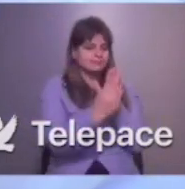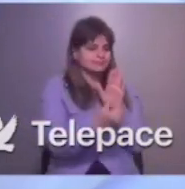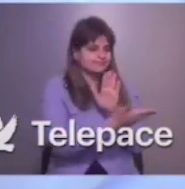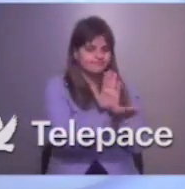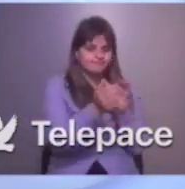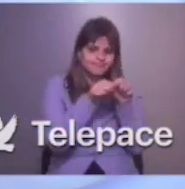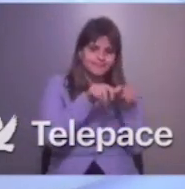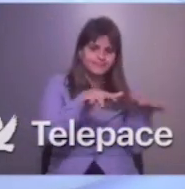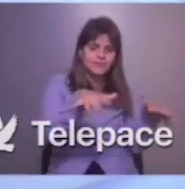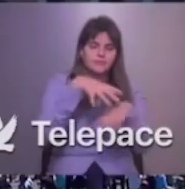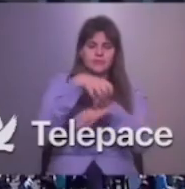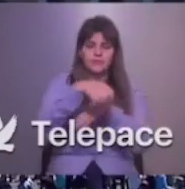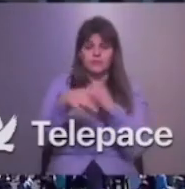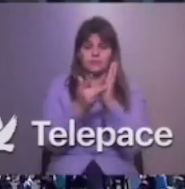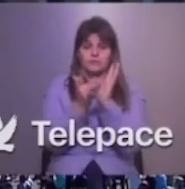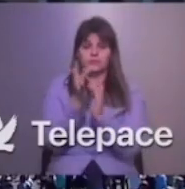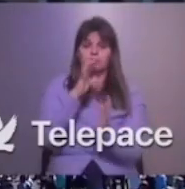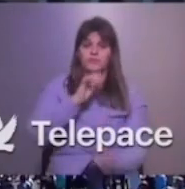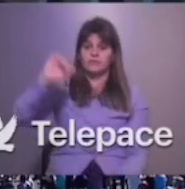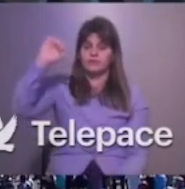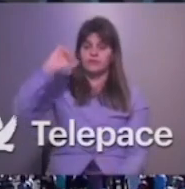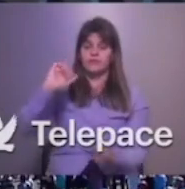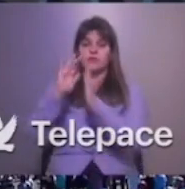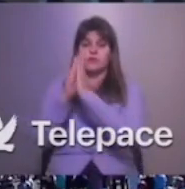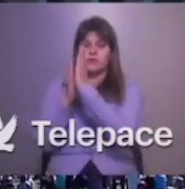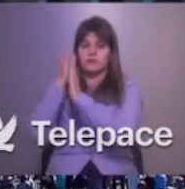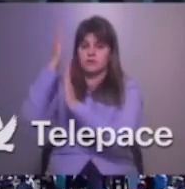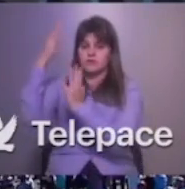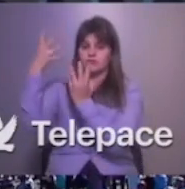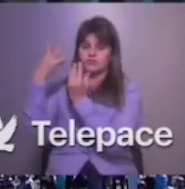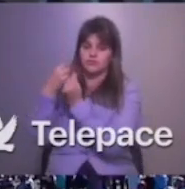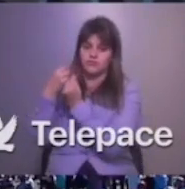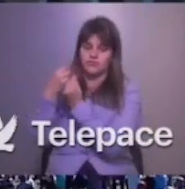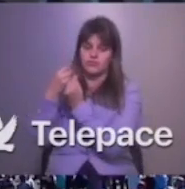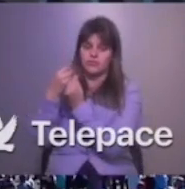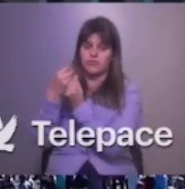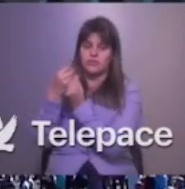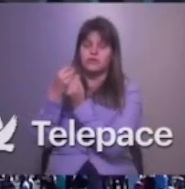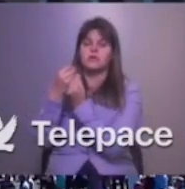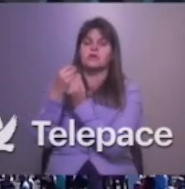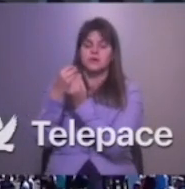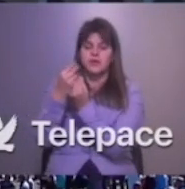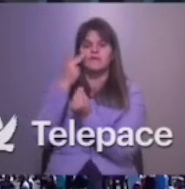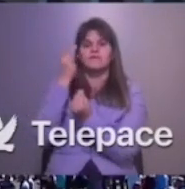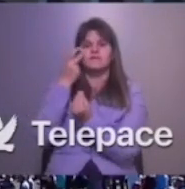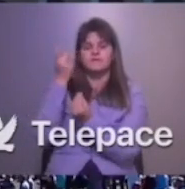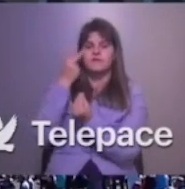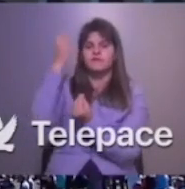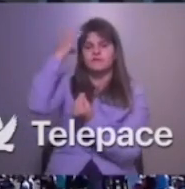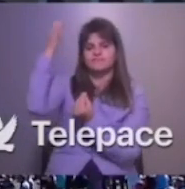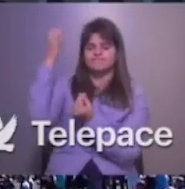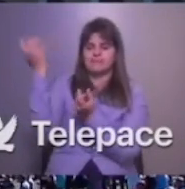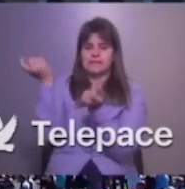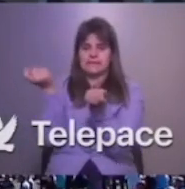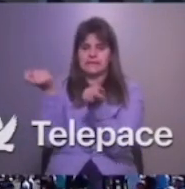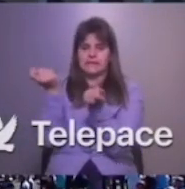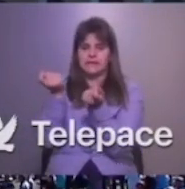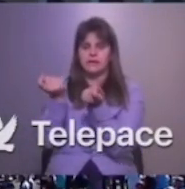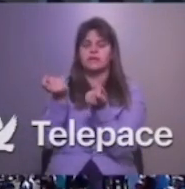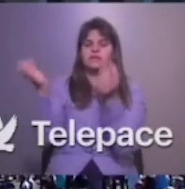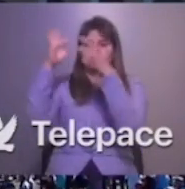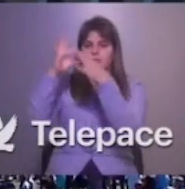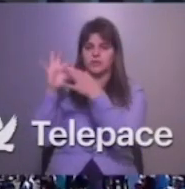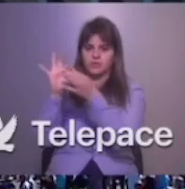Por nosso Senhor Jesus Cristo, vosso Filho, que é Deus, e convosco vive e reina na unidade do Espírito